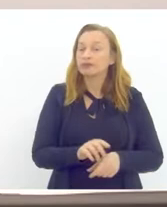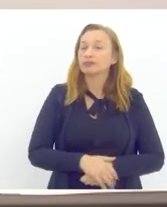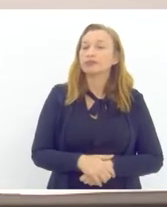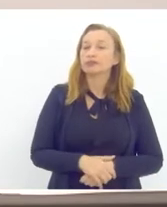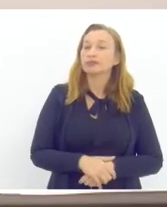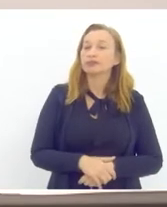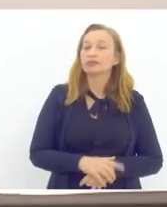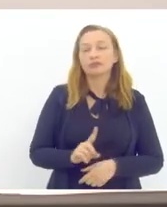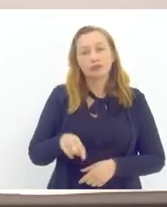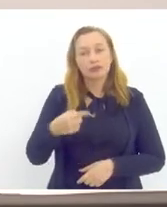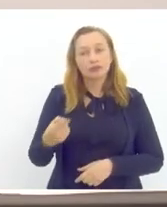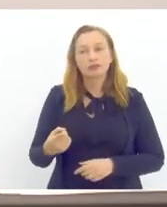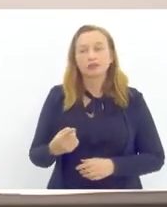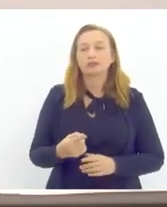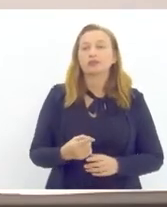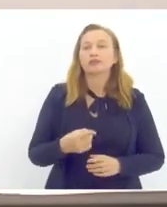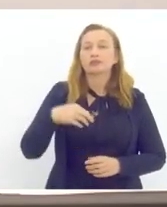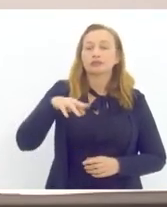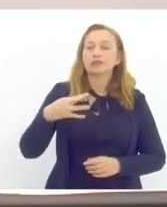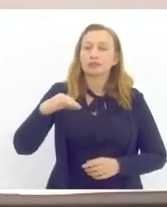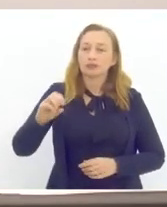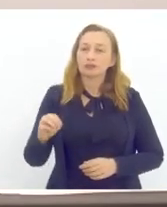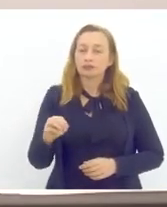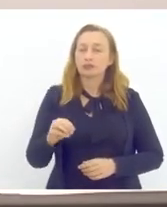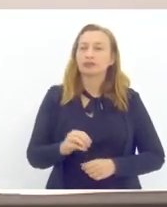Que depois a gente lê. O Márcio Nascimento,